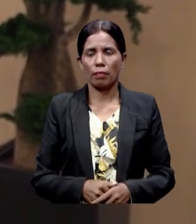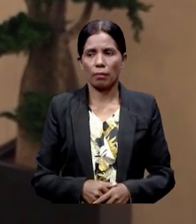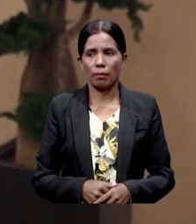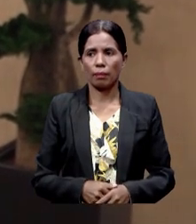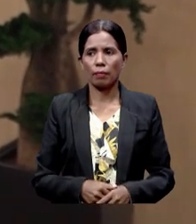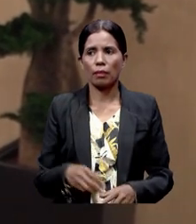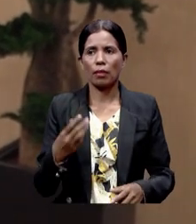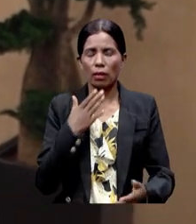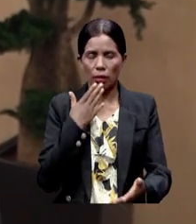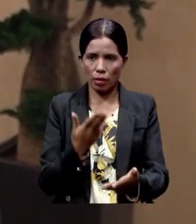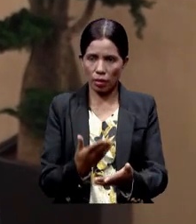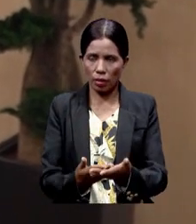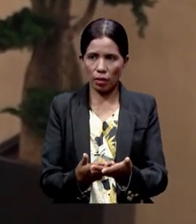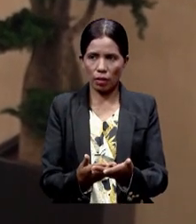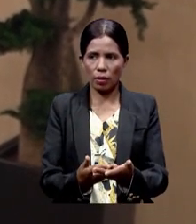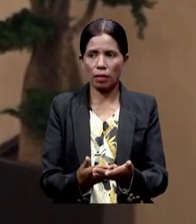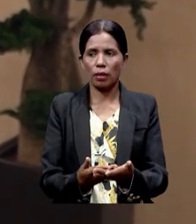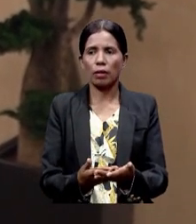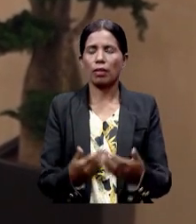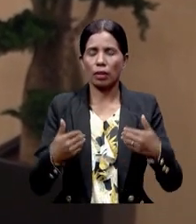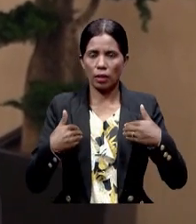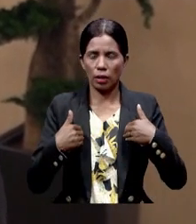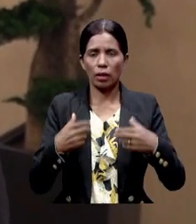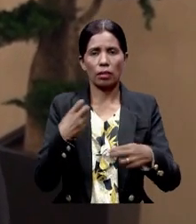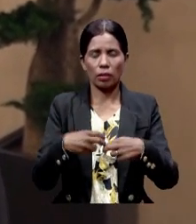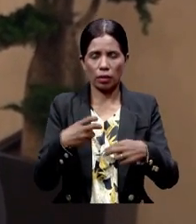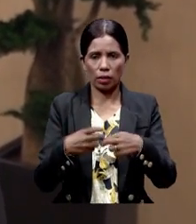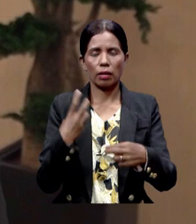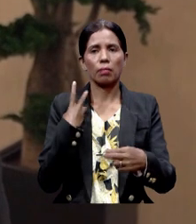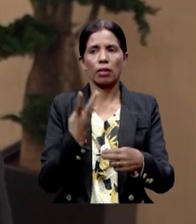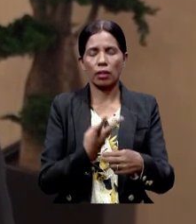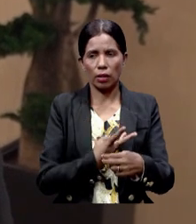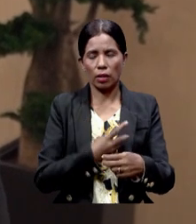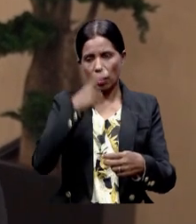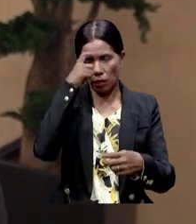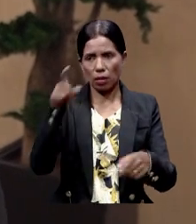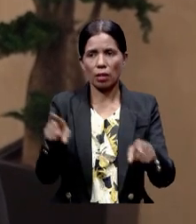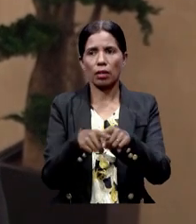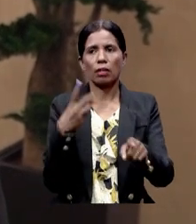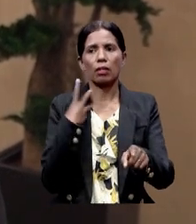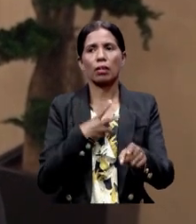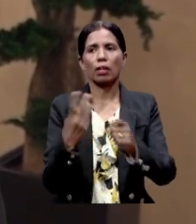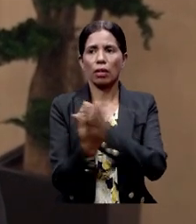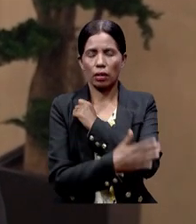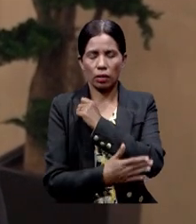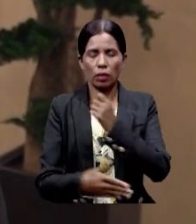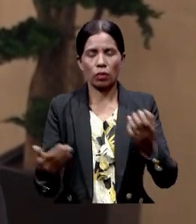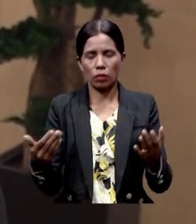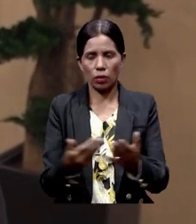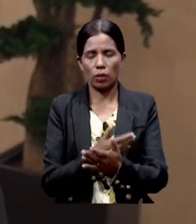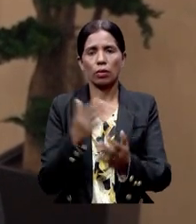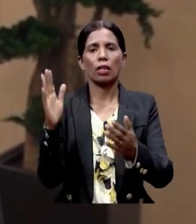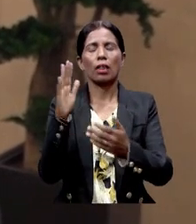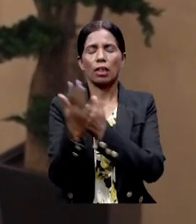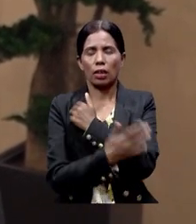Então, é benefício para lo. Com certeza, é desvantagem, mas bem, também nesse atete, ita nação fone, nação ki,